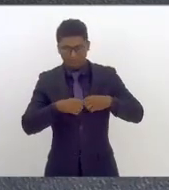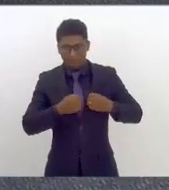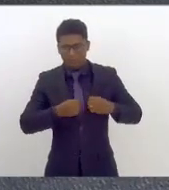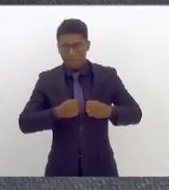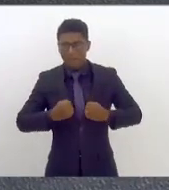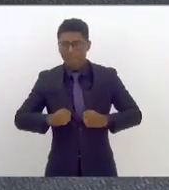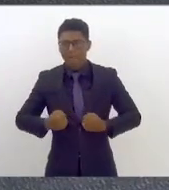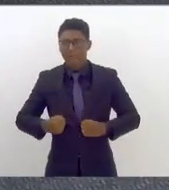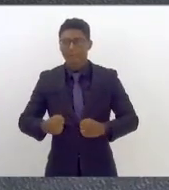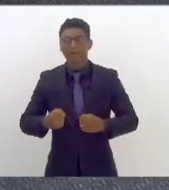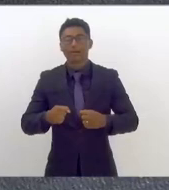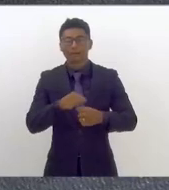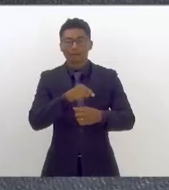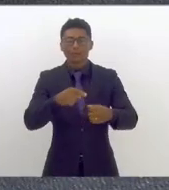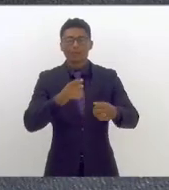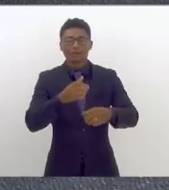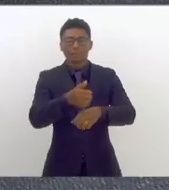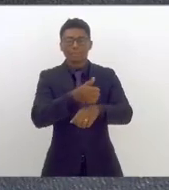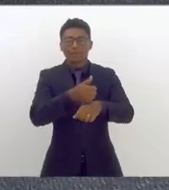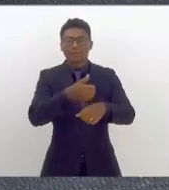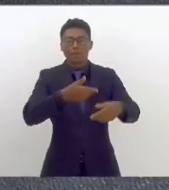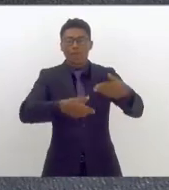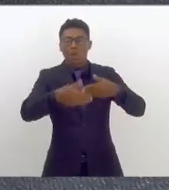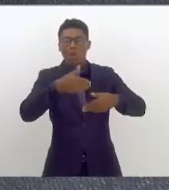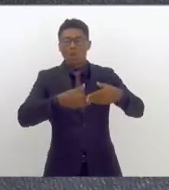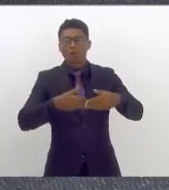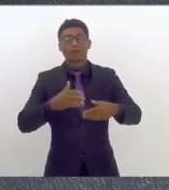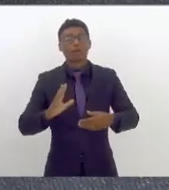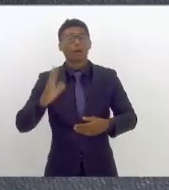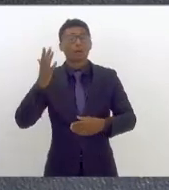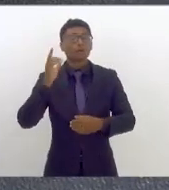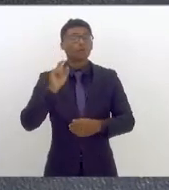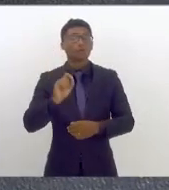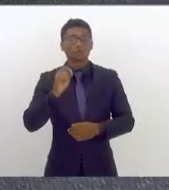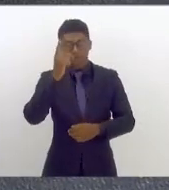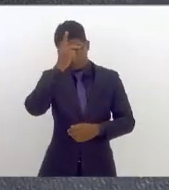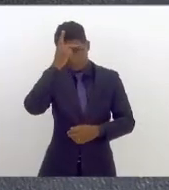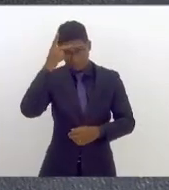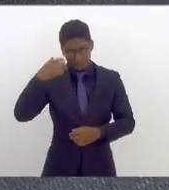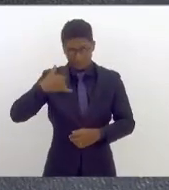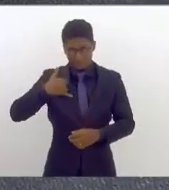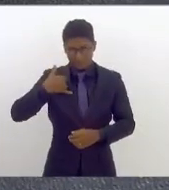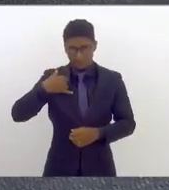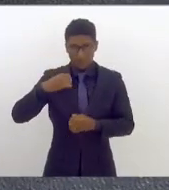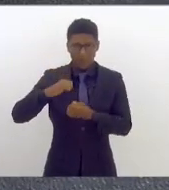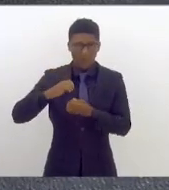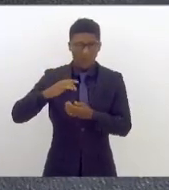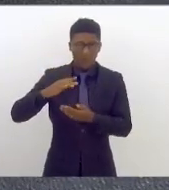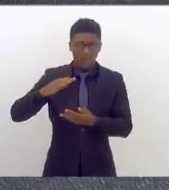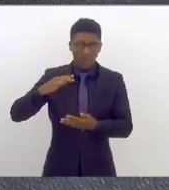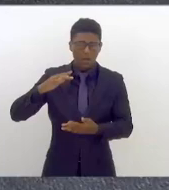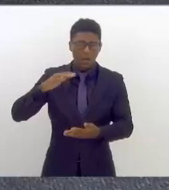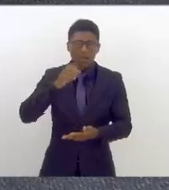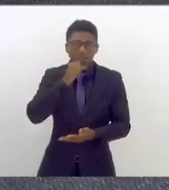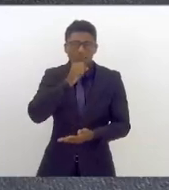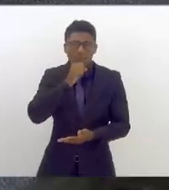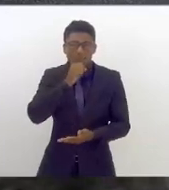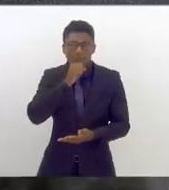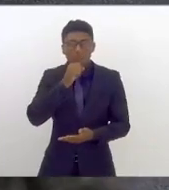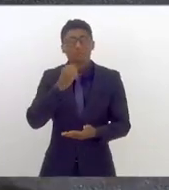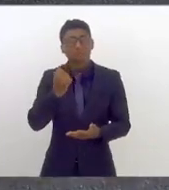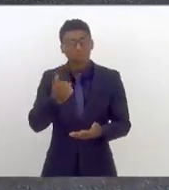muito, sobretudo, na terceira idade, já no processo de envelhecimento. Então, o nosso parecer é